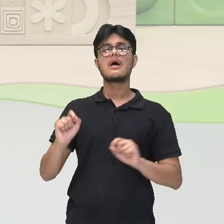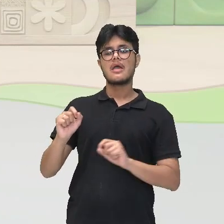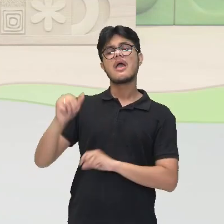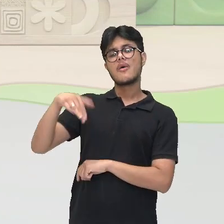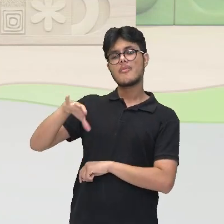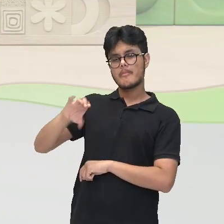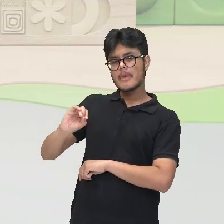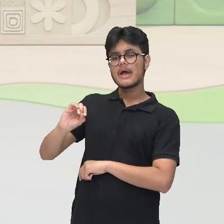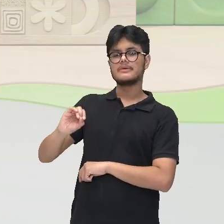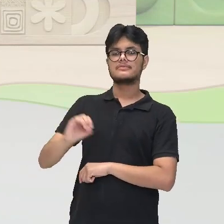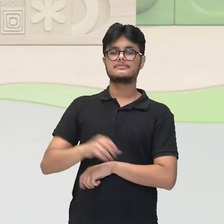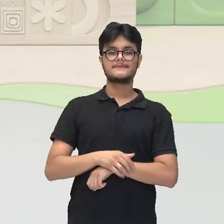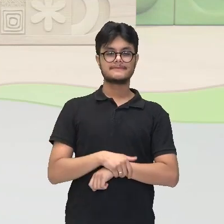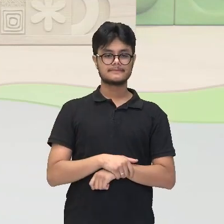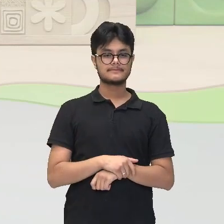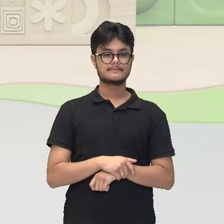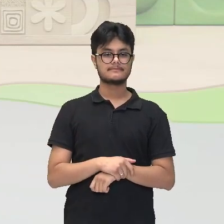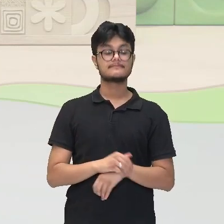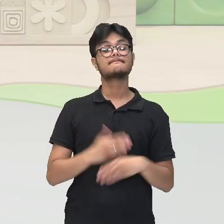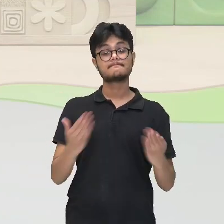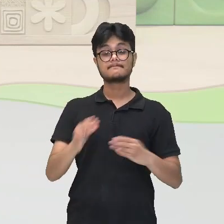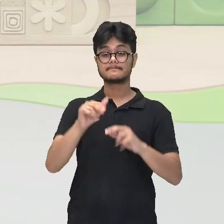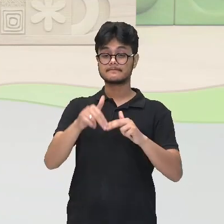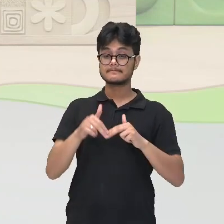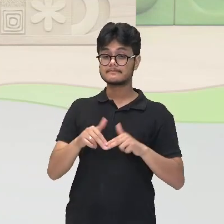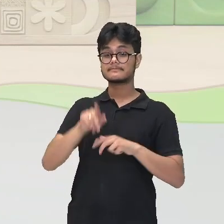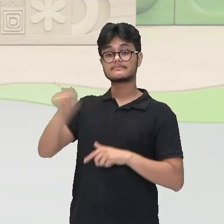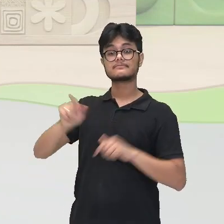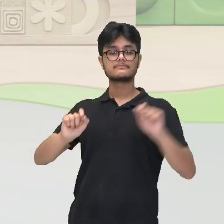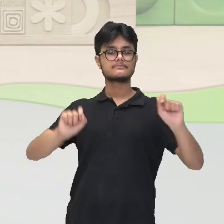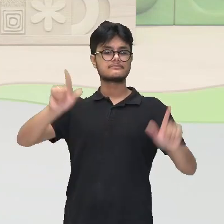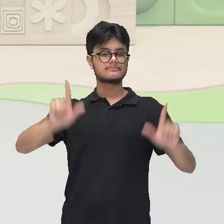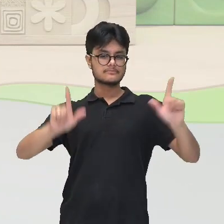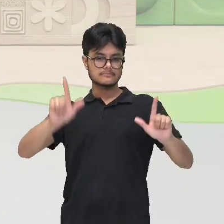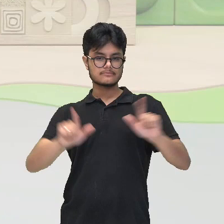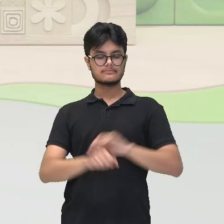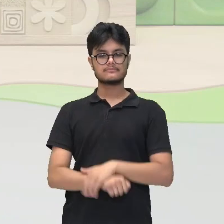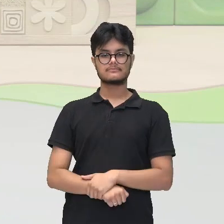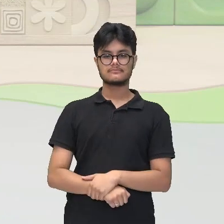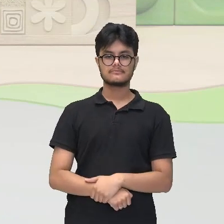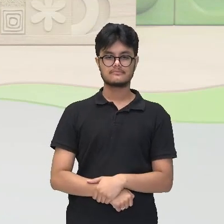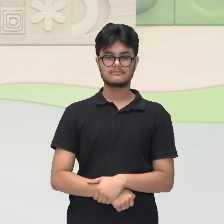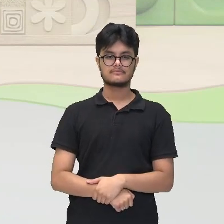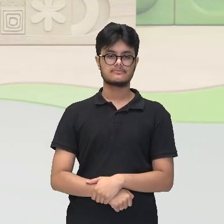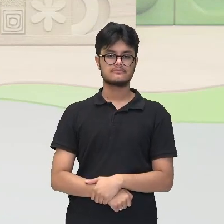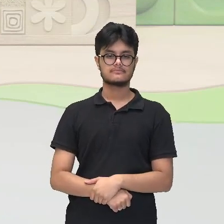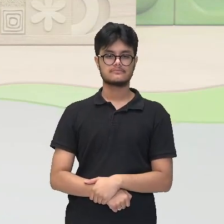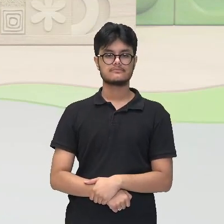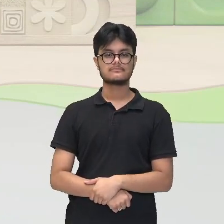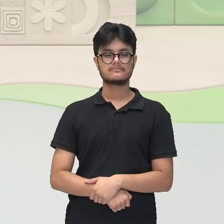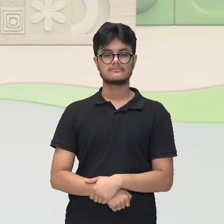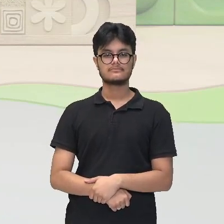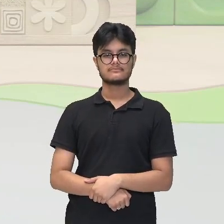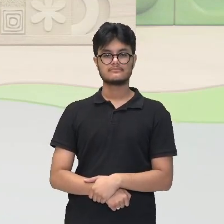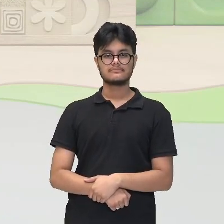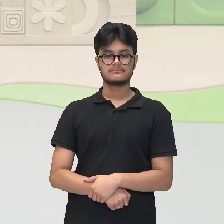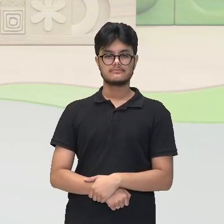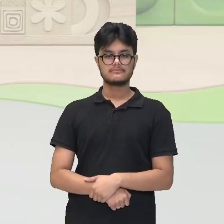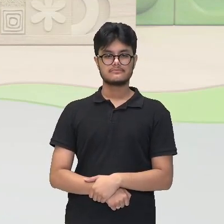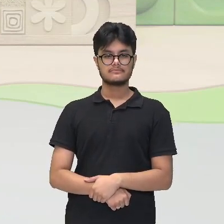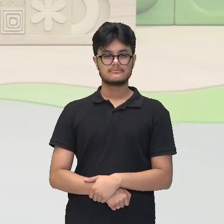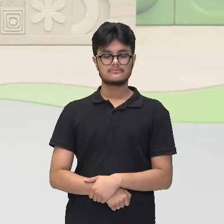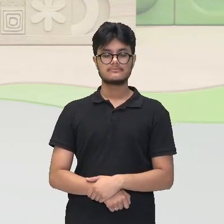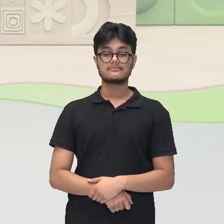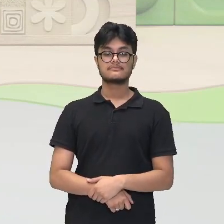Maio Amarelo. E a gente pode voltar aí na cartela da campanha de conscientização, né? Na